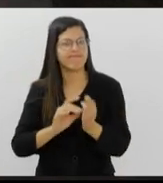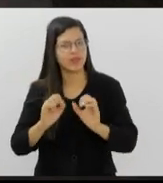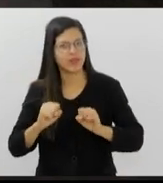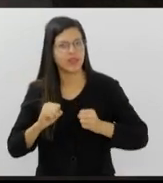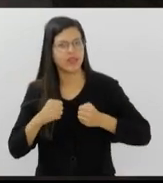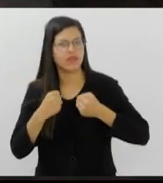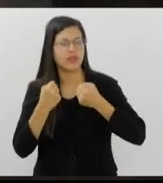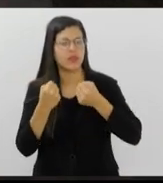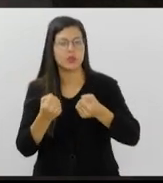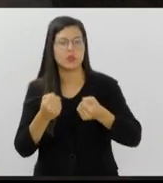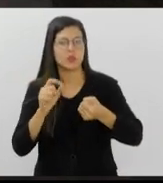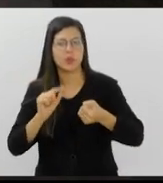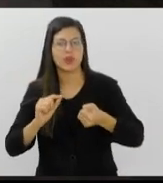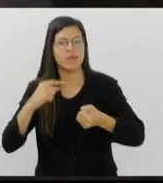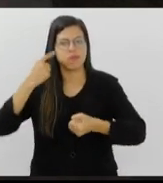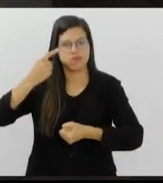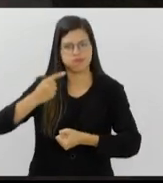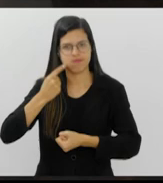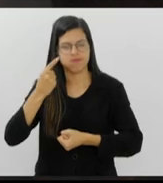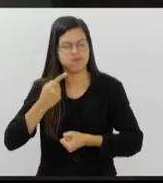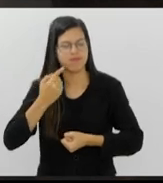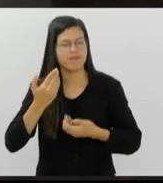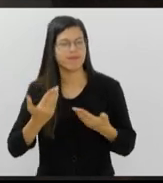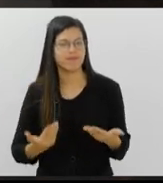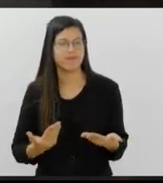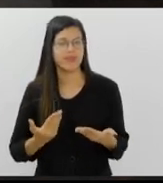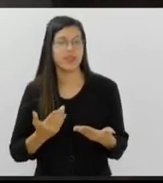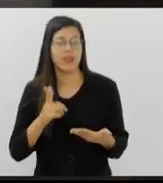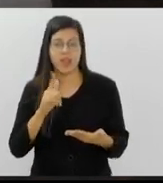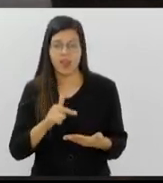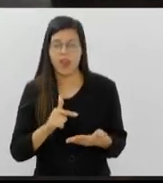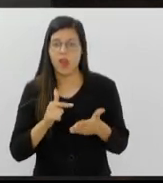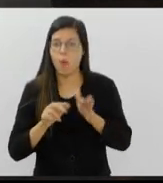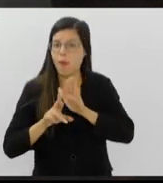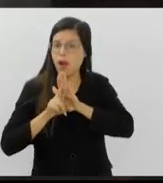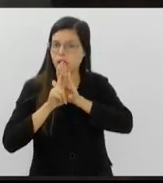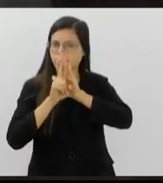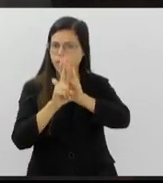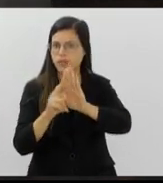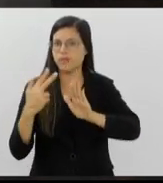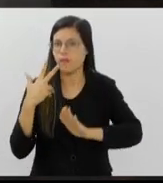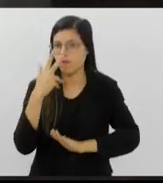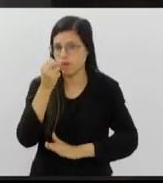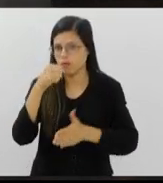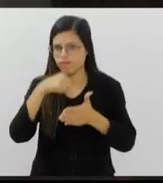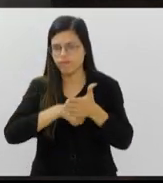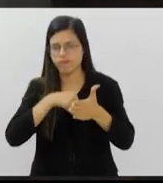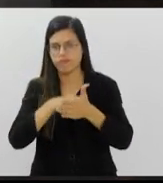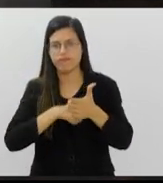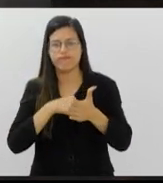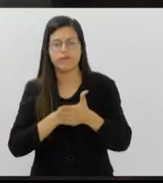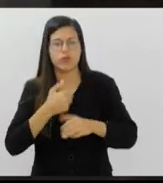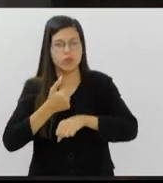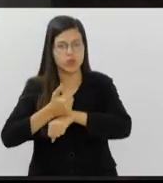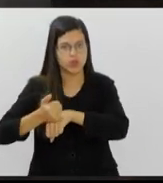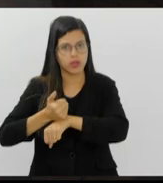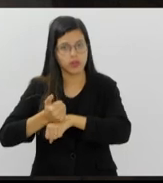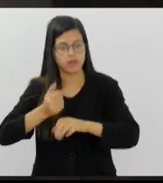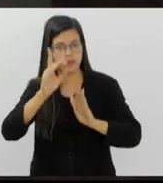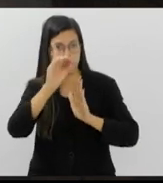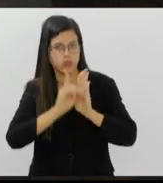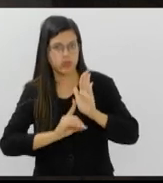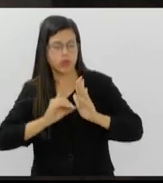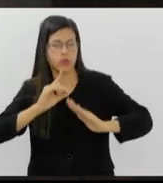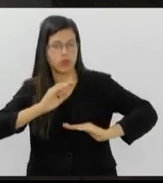das prerrogativas da advocacia, é uma voz potente na luta pela dignidade e pelos direitos dos